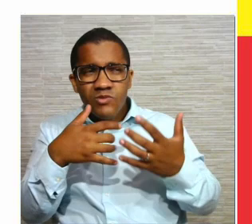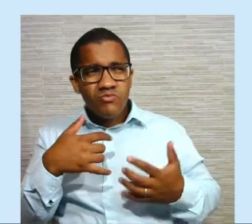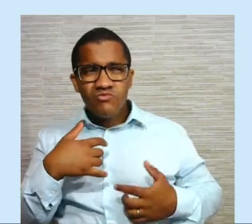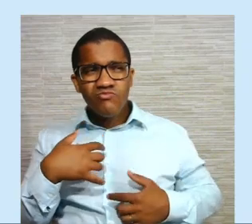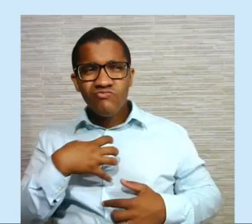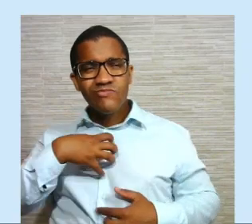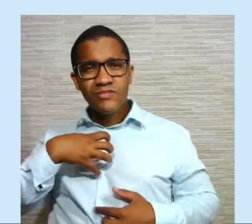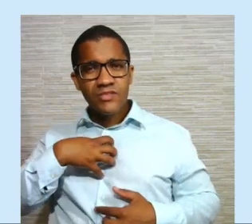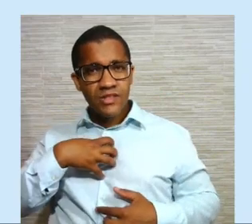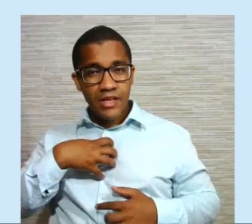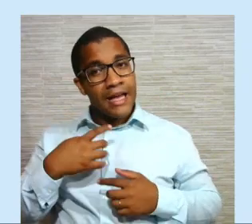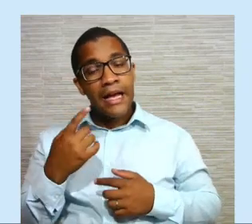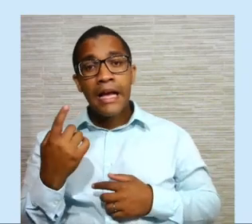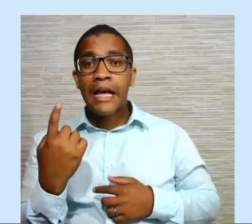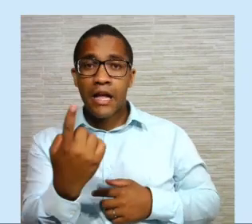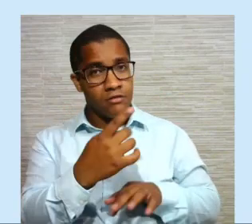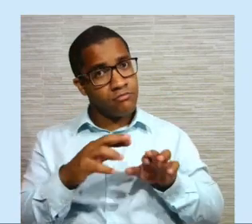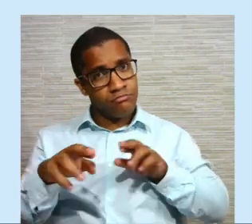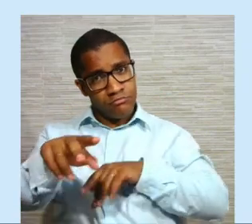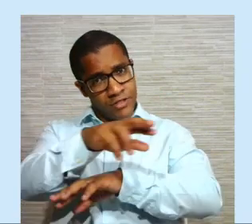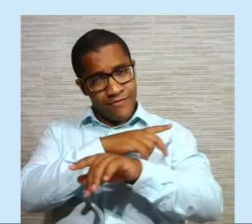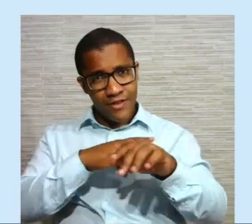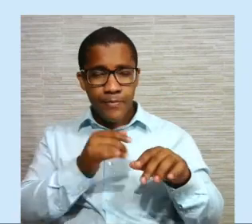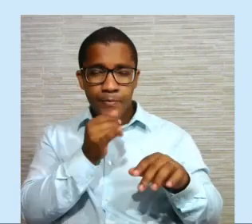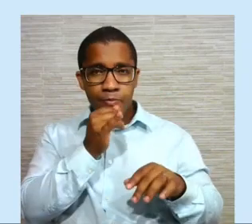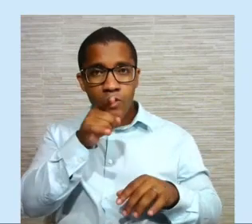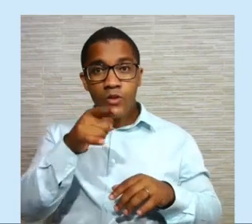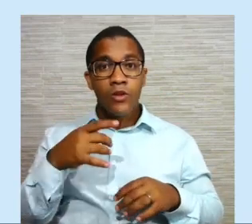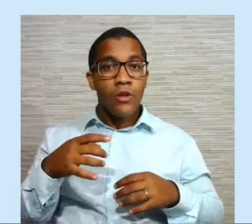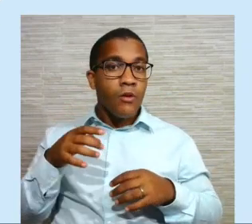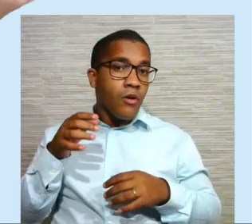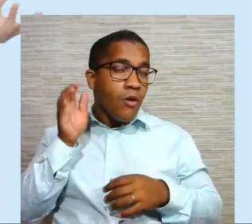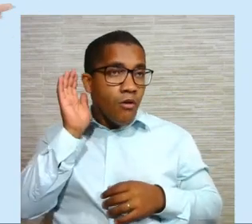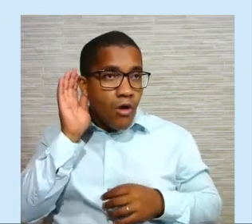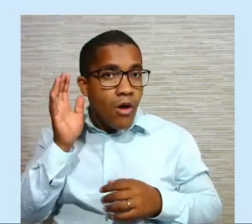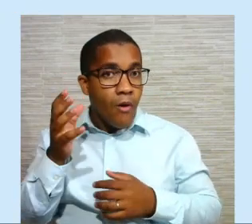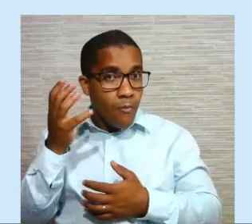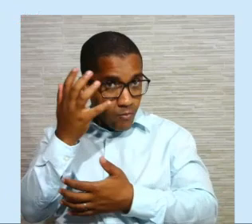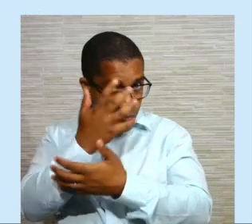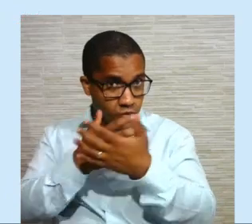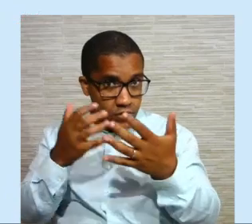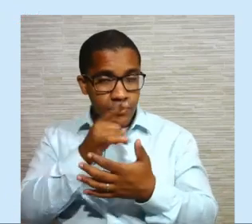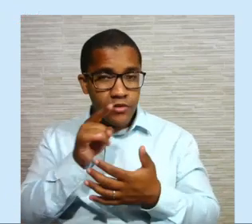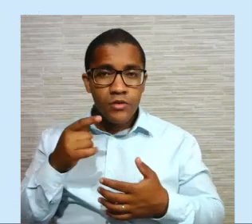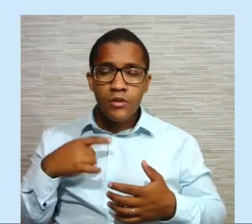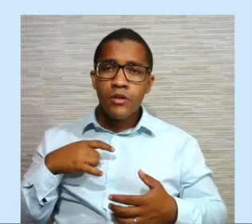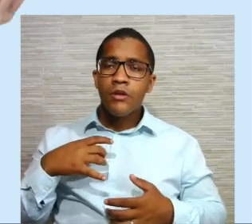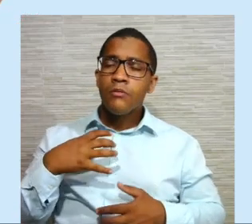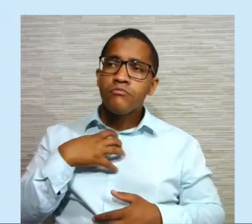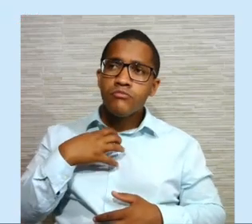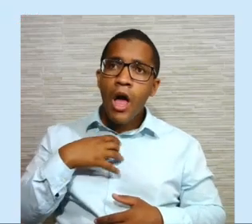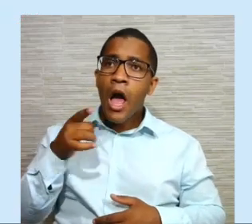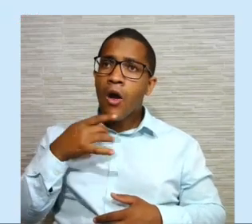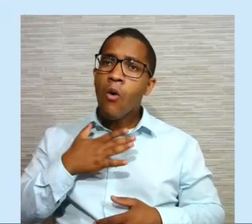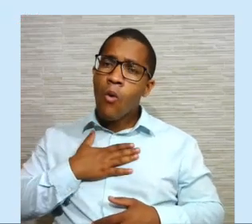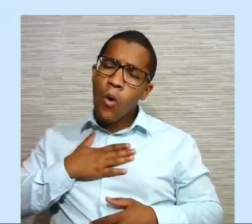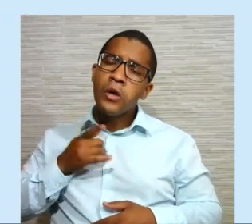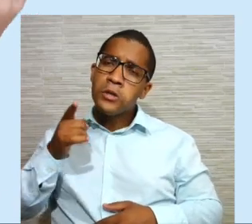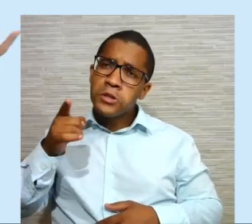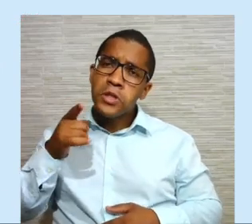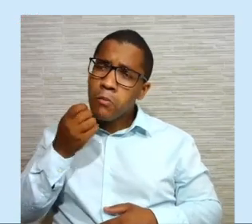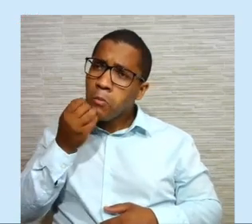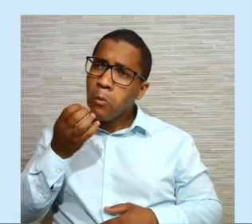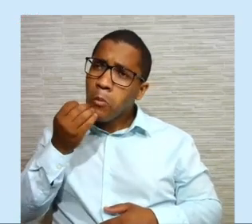quando você vai ouvir uma música, normalmente você ouve o seu estilo favorito. Então, existe a predisposição de você